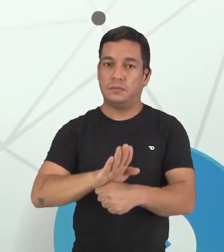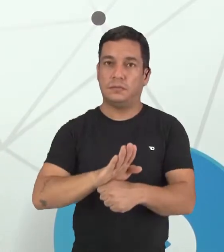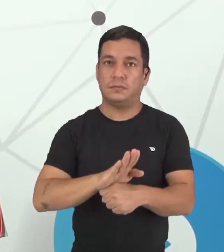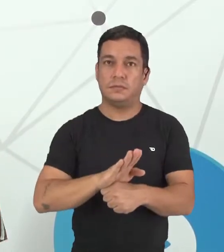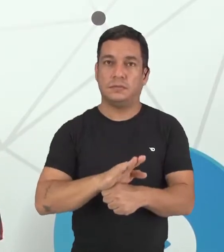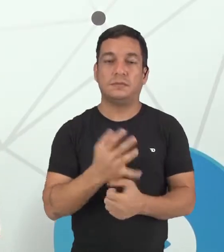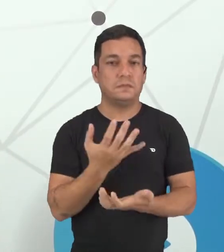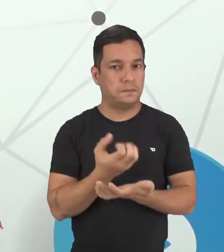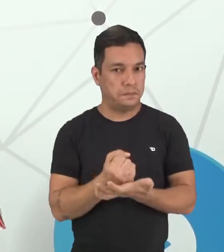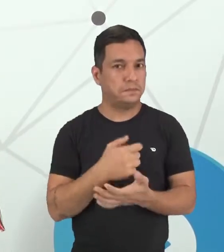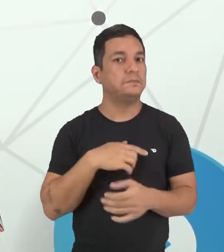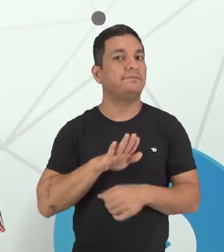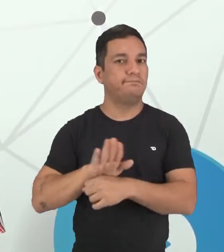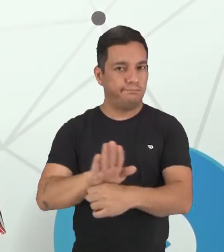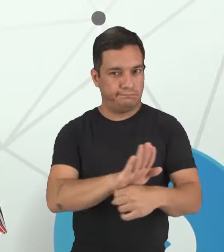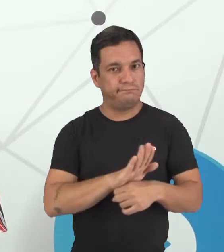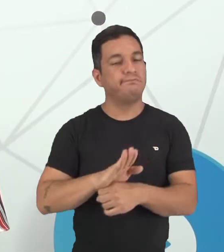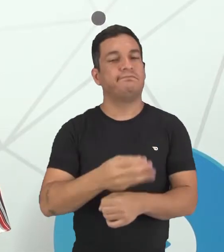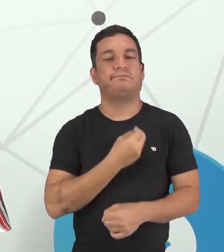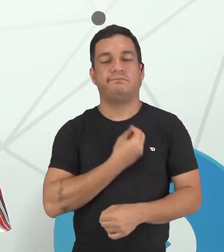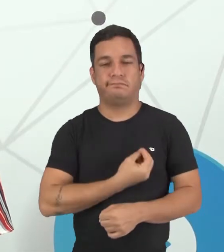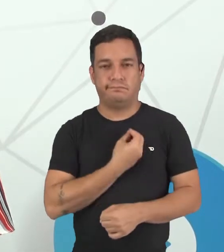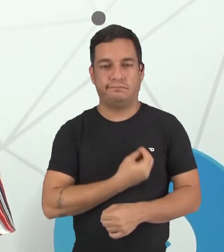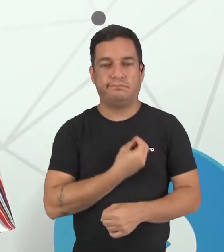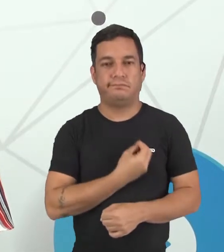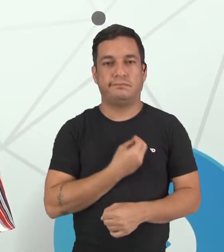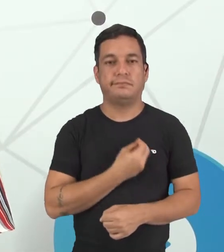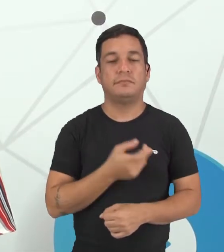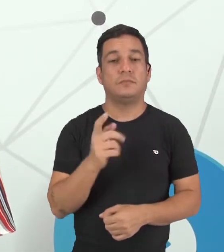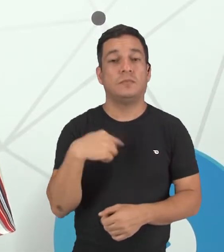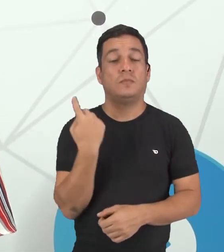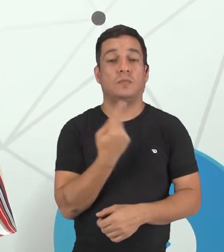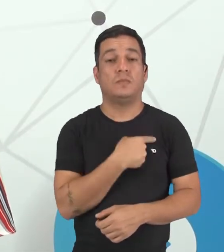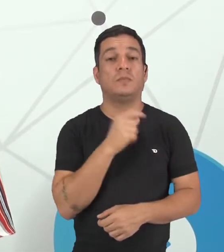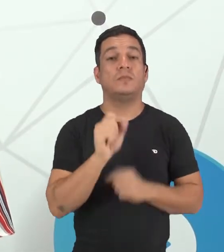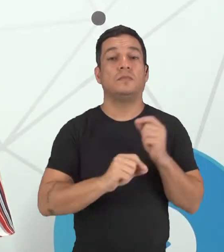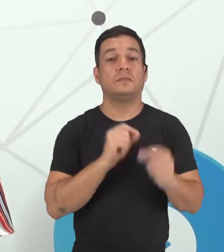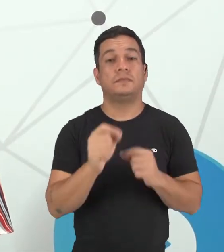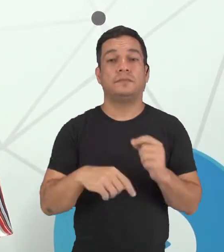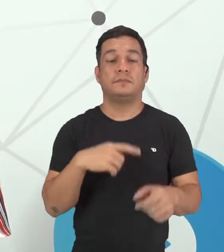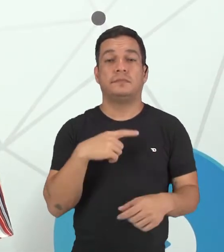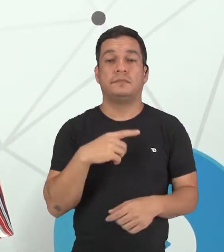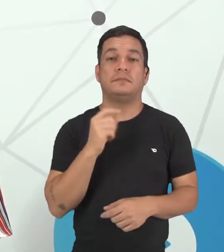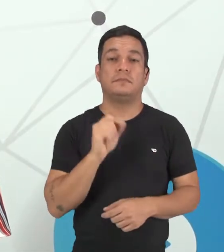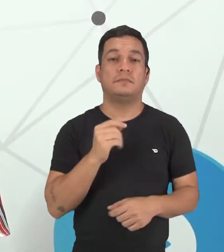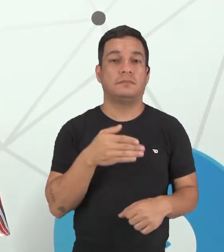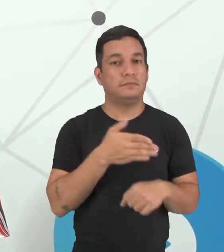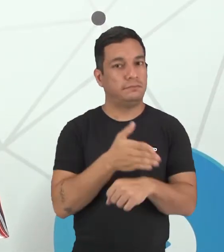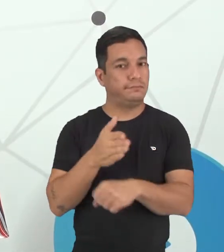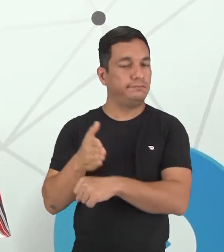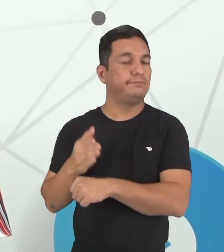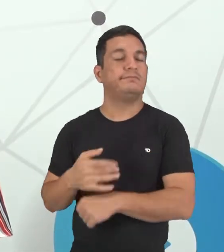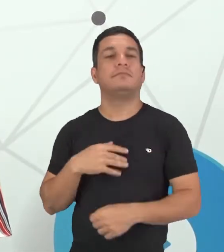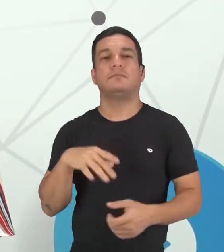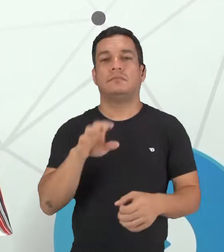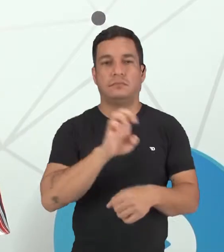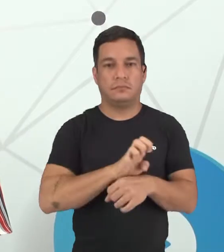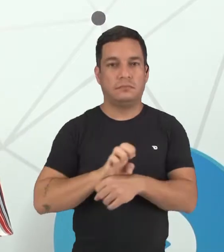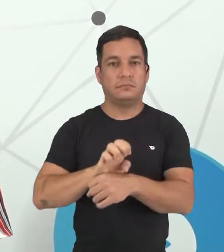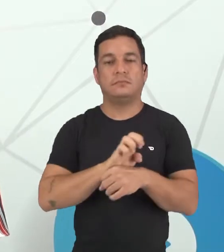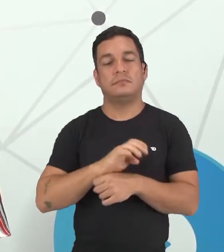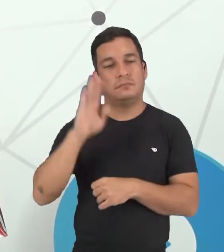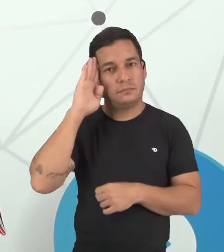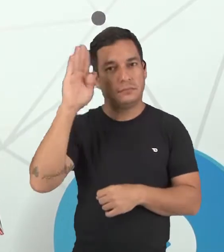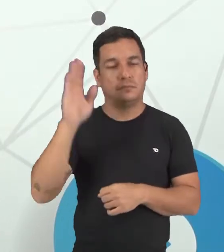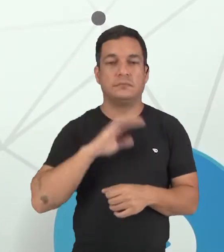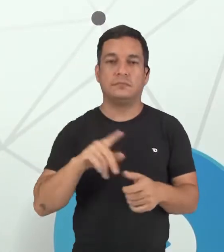O Botão da Vida, ele salva vidas. Então, nós estamos ocupando, infelizmente, o nosso estado, principalmente